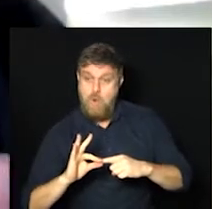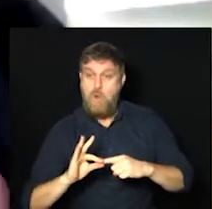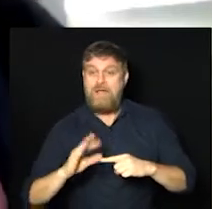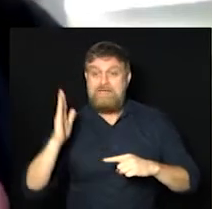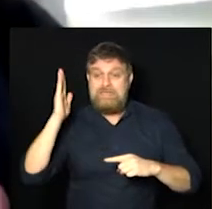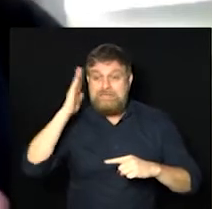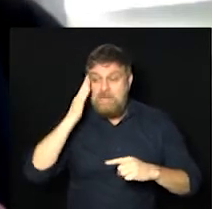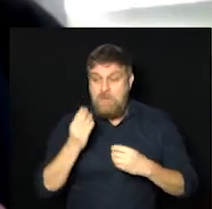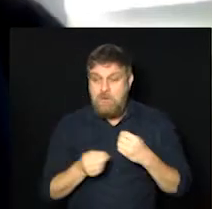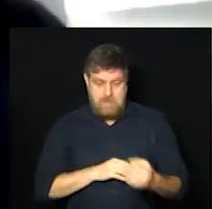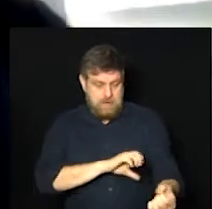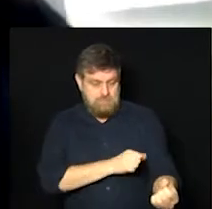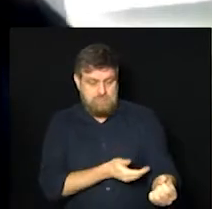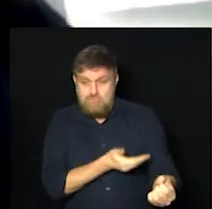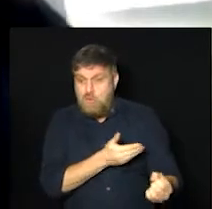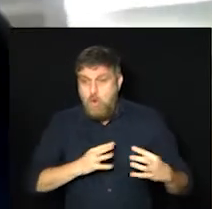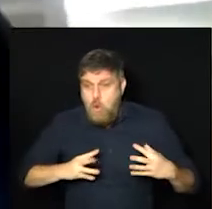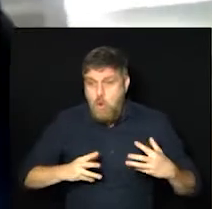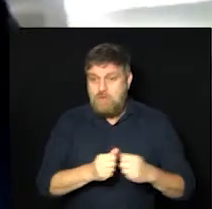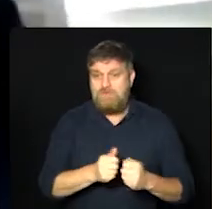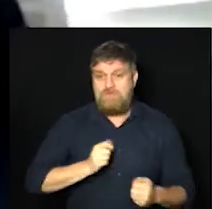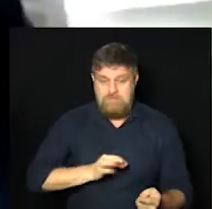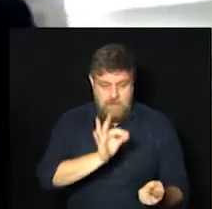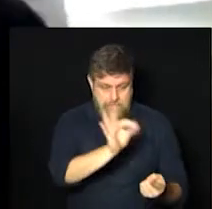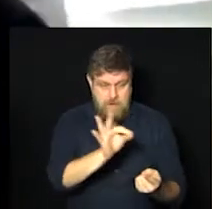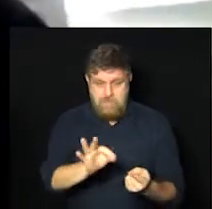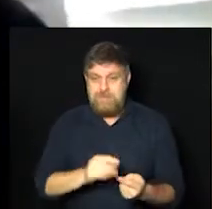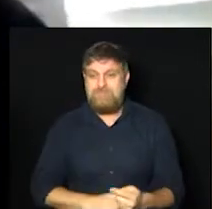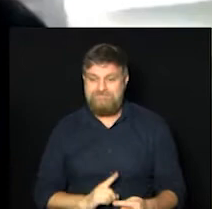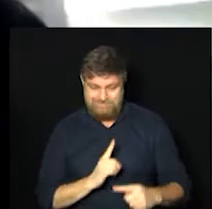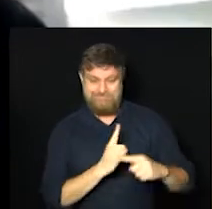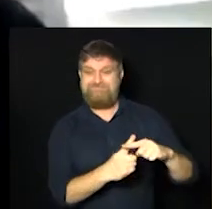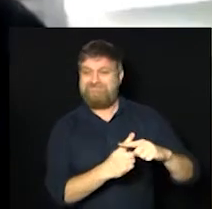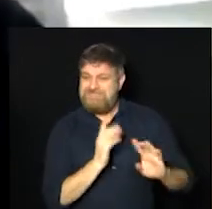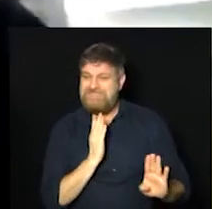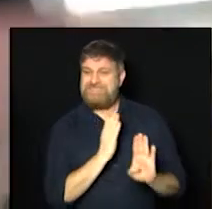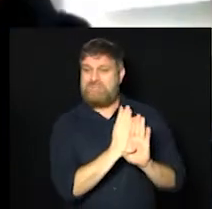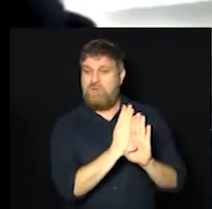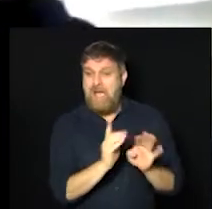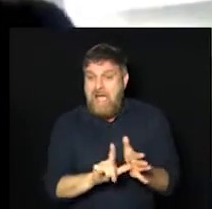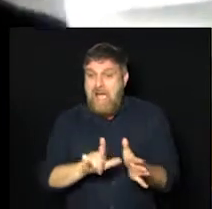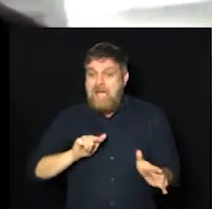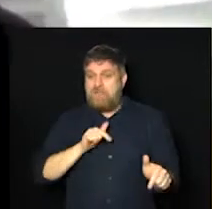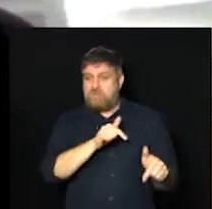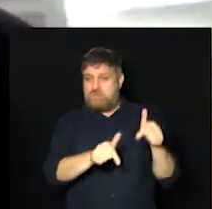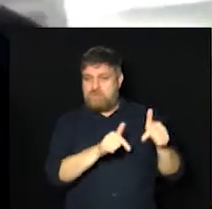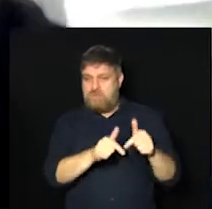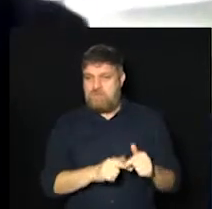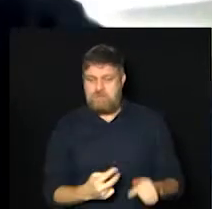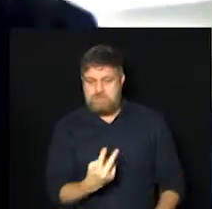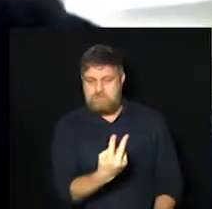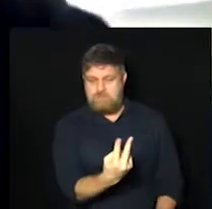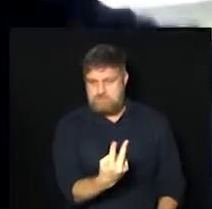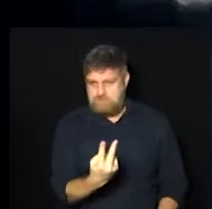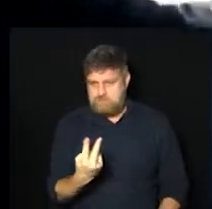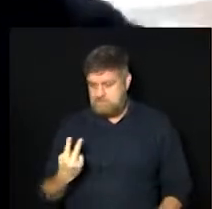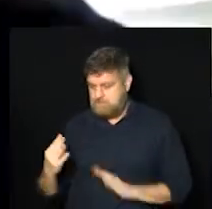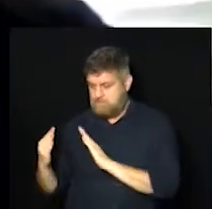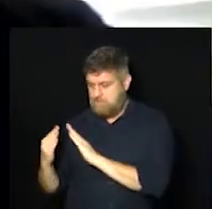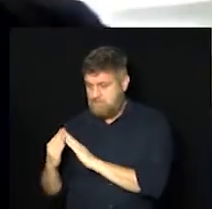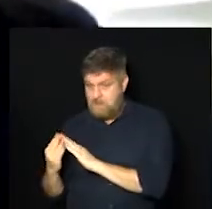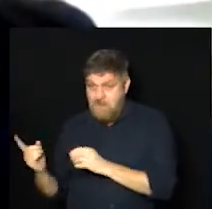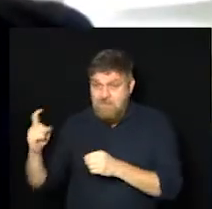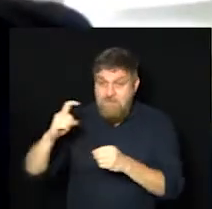tudo. Que nem nós tivemos aqui 2 testes positivos, antes de começar os trabalhos. Então, fizemos o isolamento, os atletas retornaram